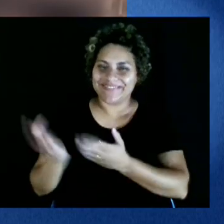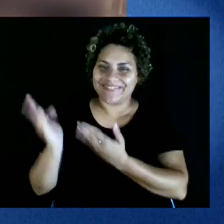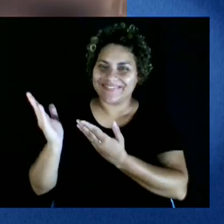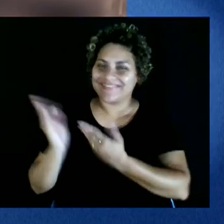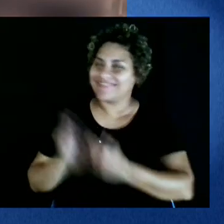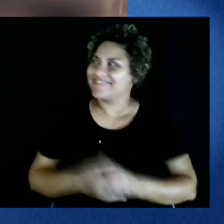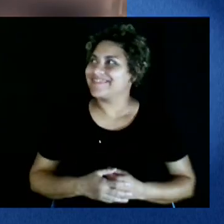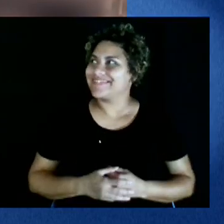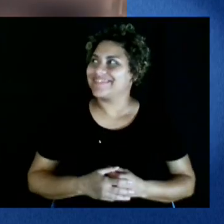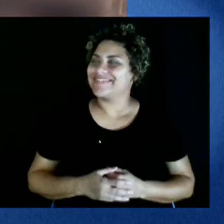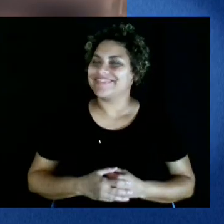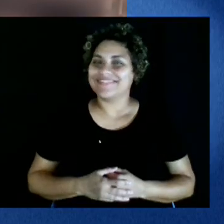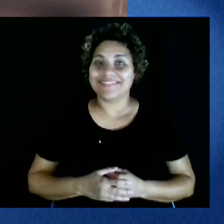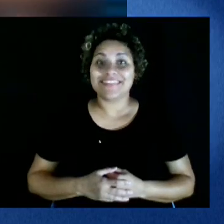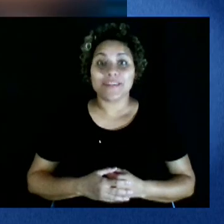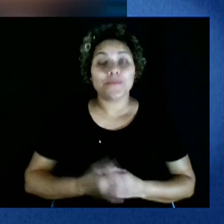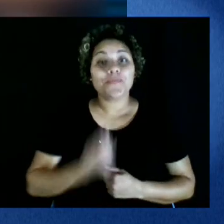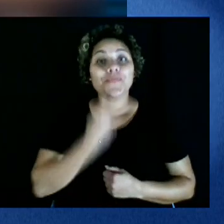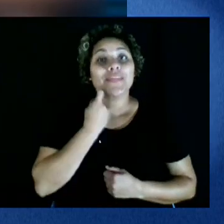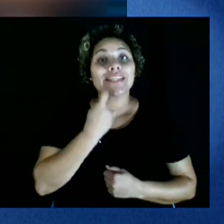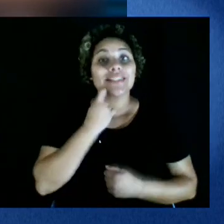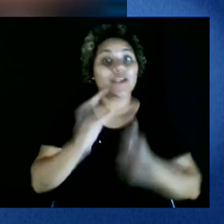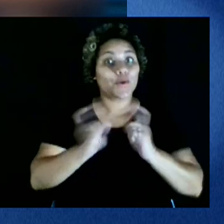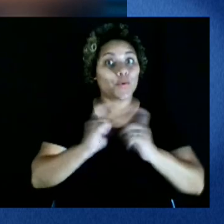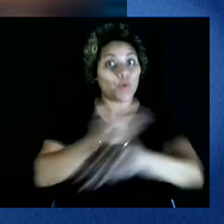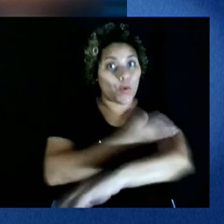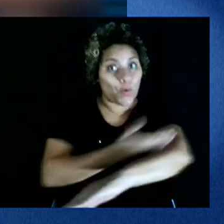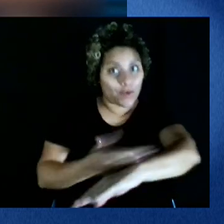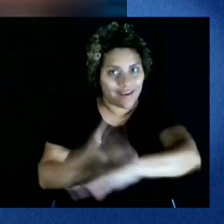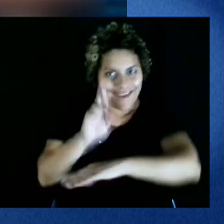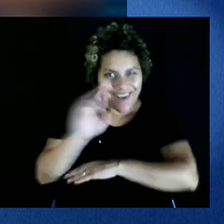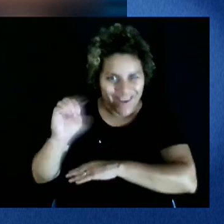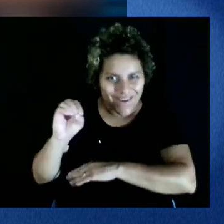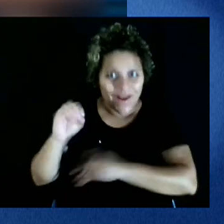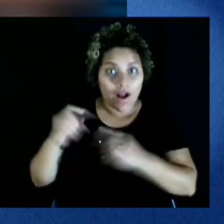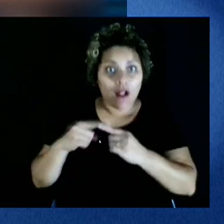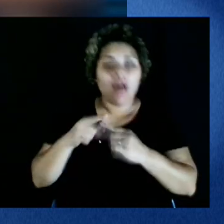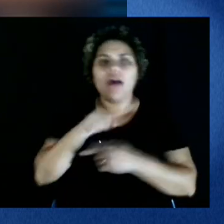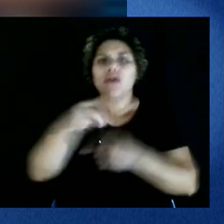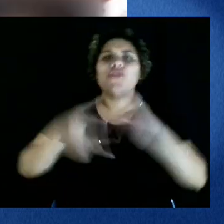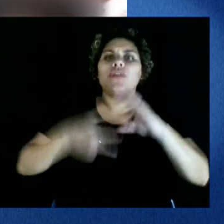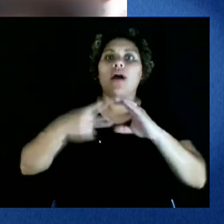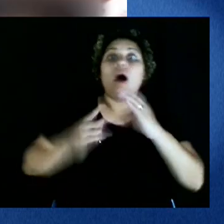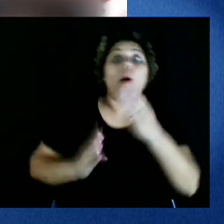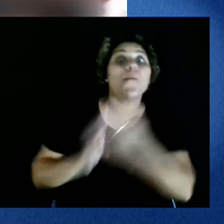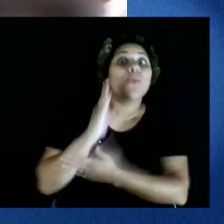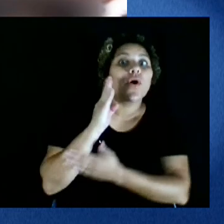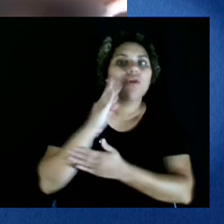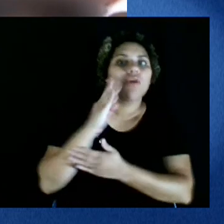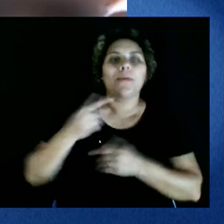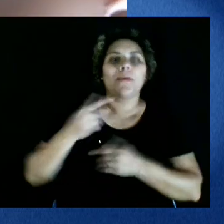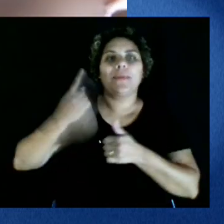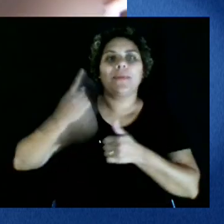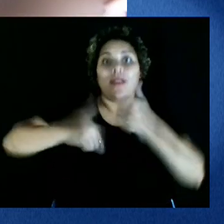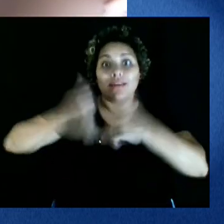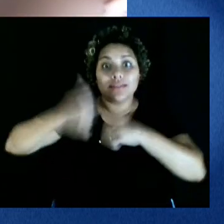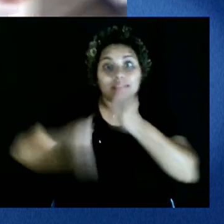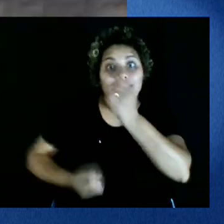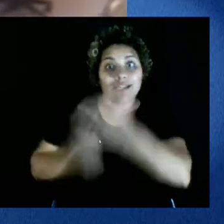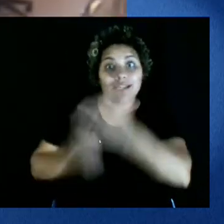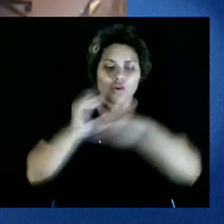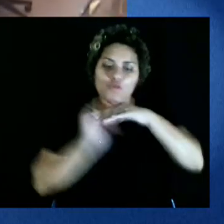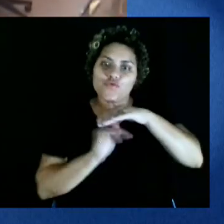Na sexta reunião ordinária, vereadores aprovam, em primeira análise, criação do Fundo Municipal de Proteção